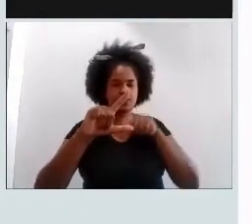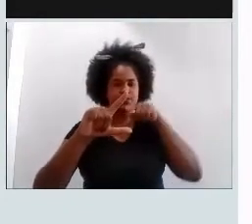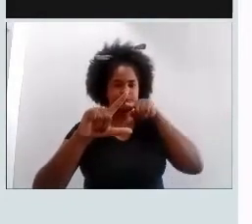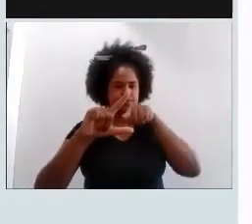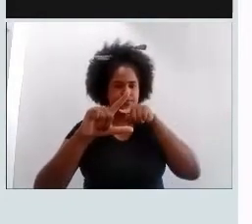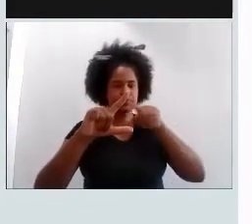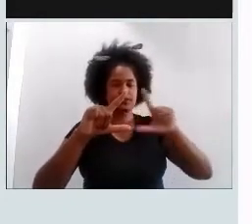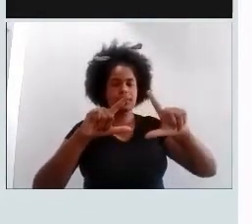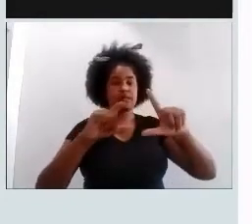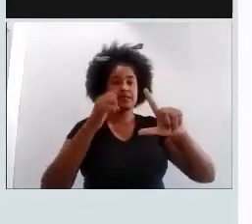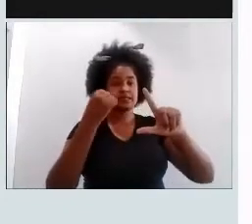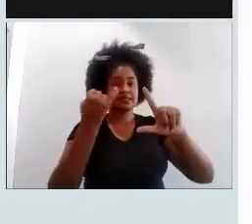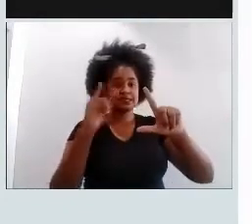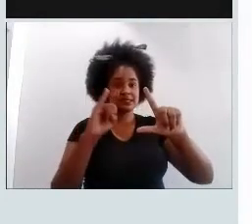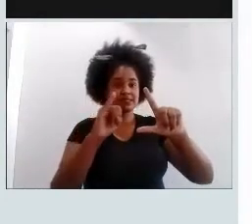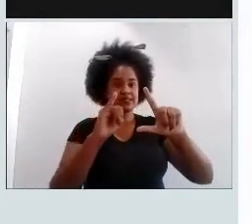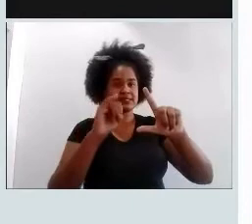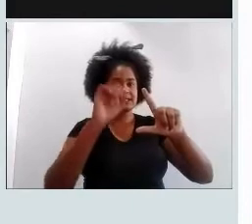Pode passar, por favor.